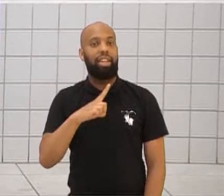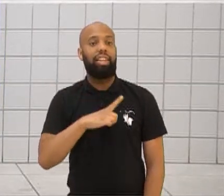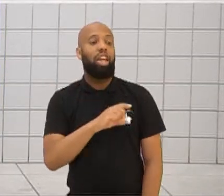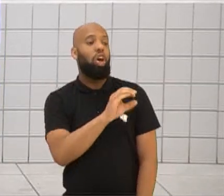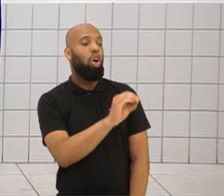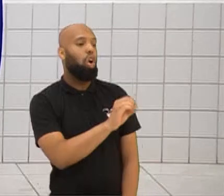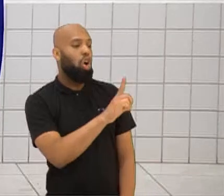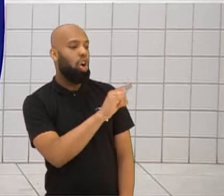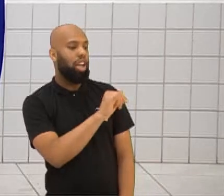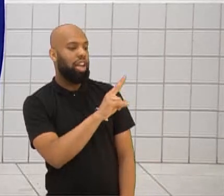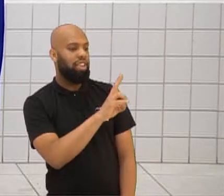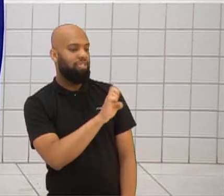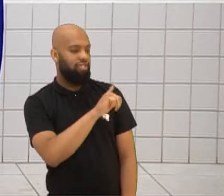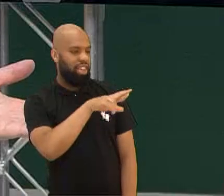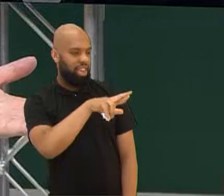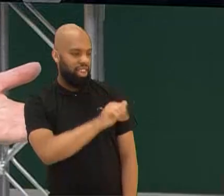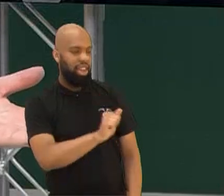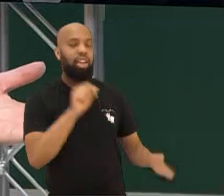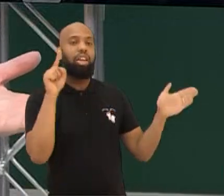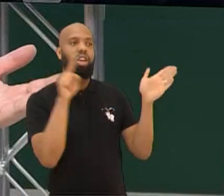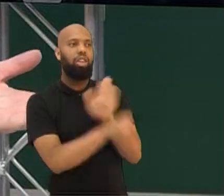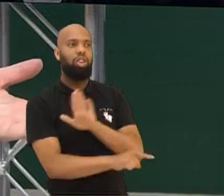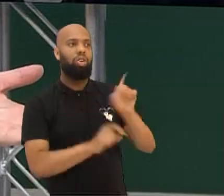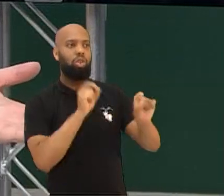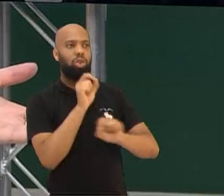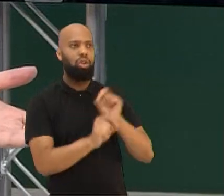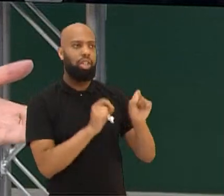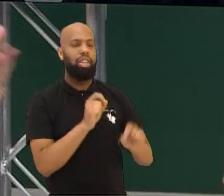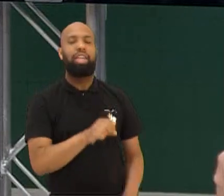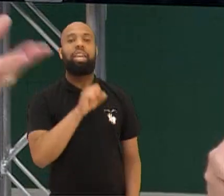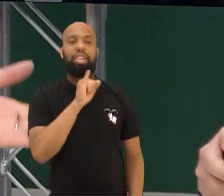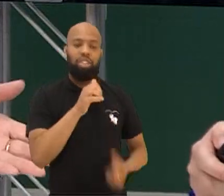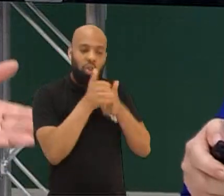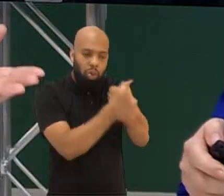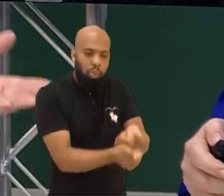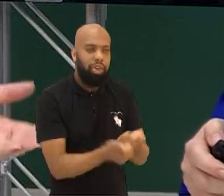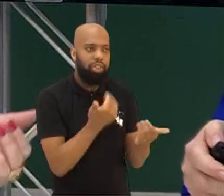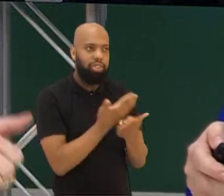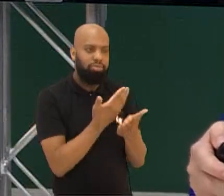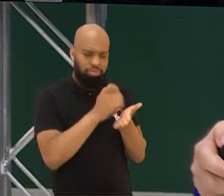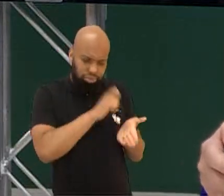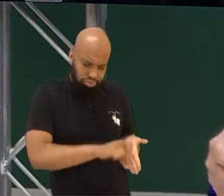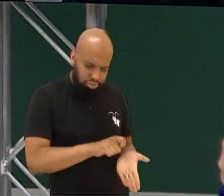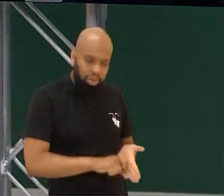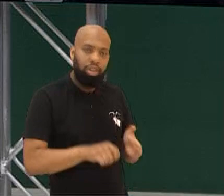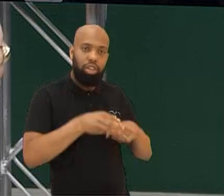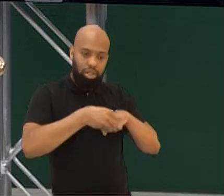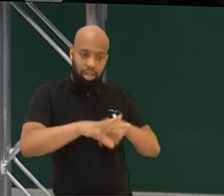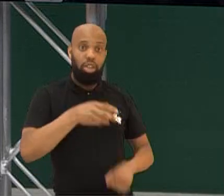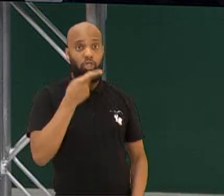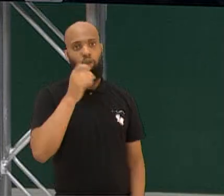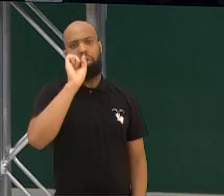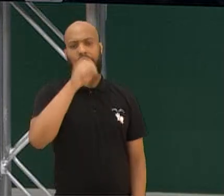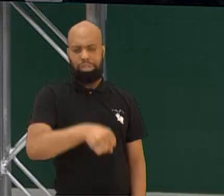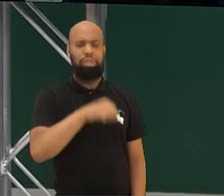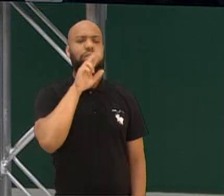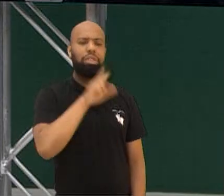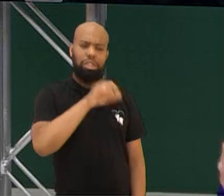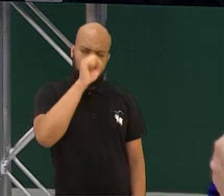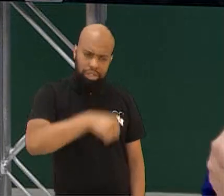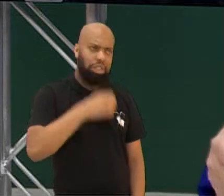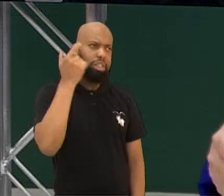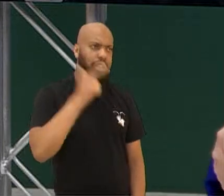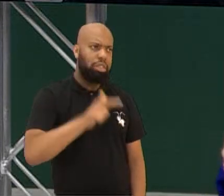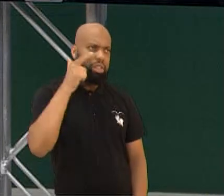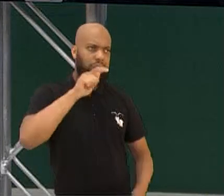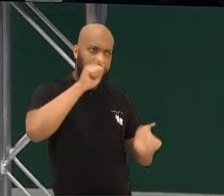Santos, que foi perguntado para ela aqui, o pessoal perguntou se estão acompanhando as aulas e anotando as dicas. Ela disse que sim, que está acompanhando e está